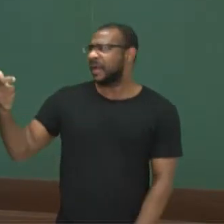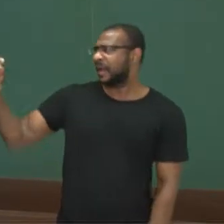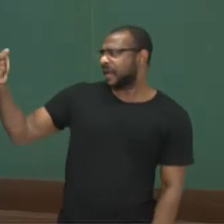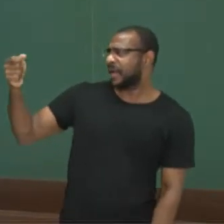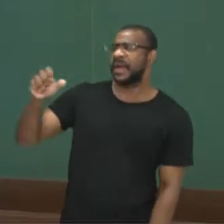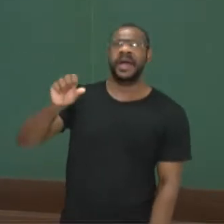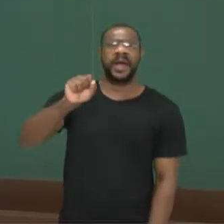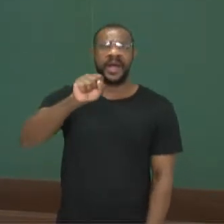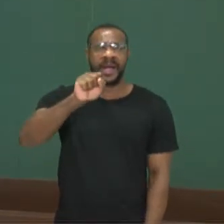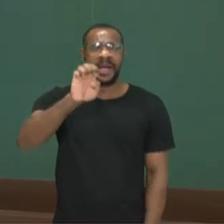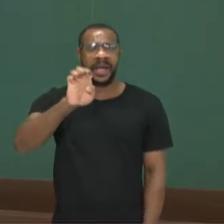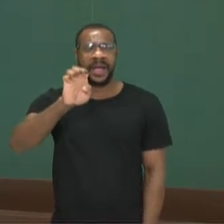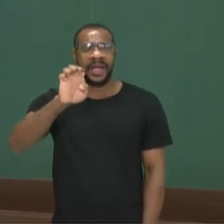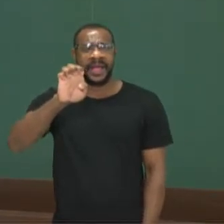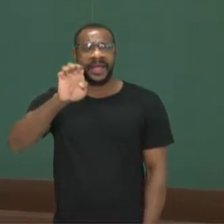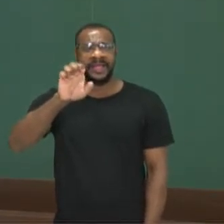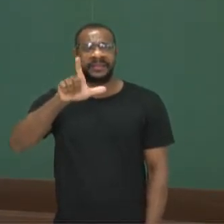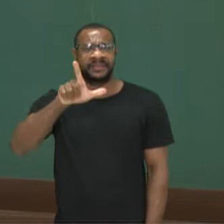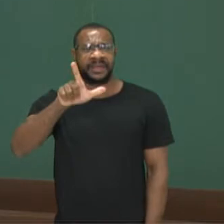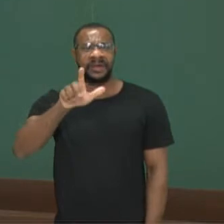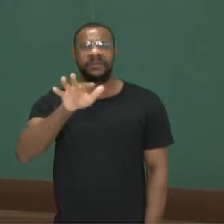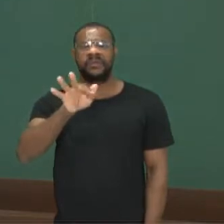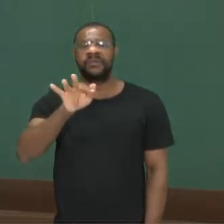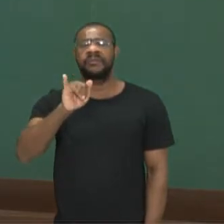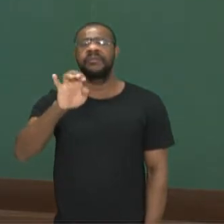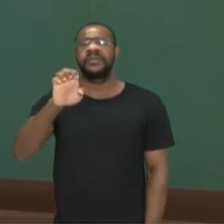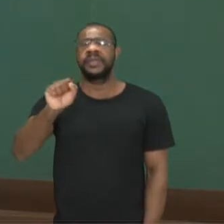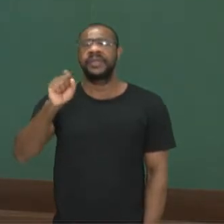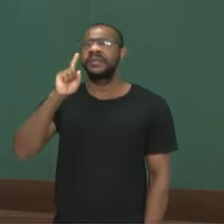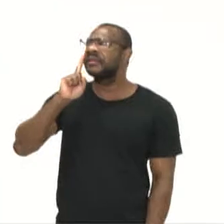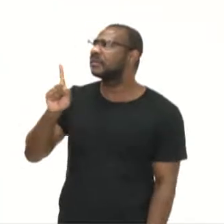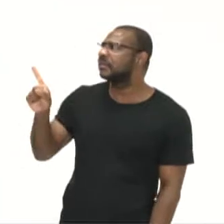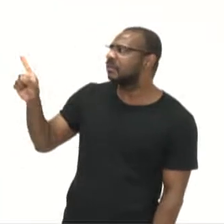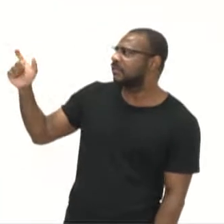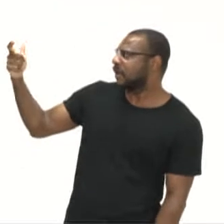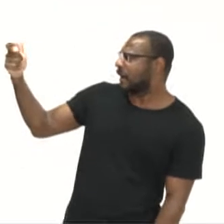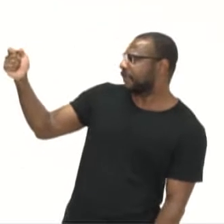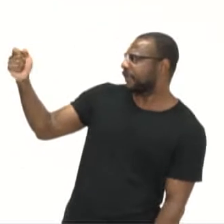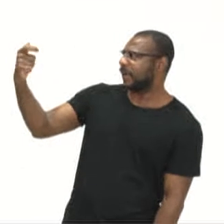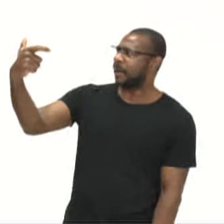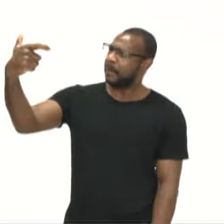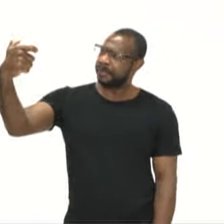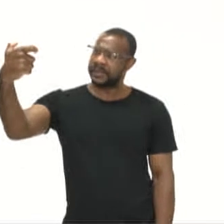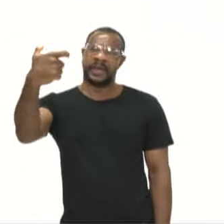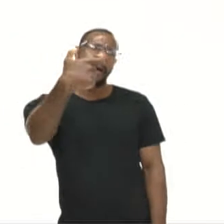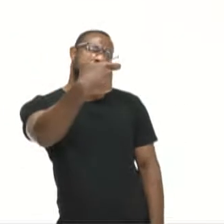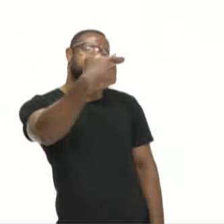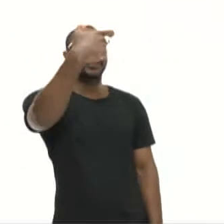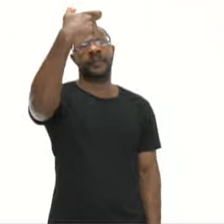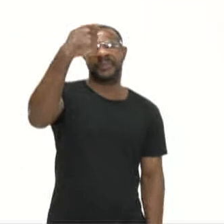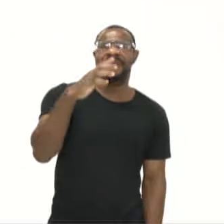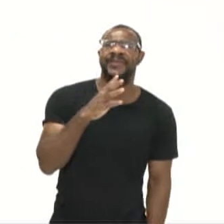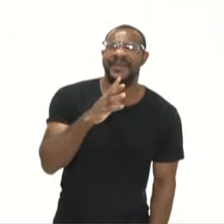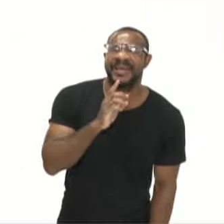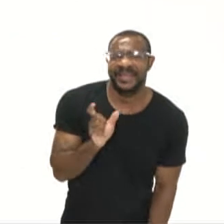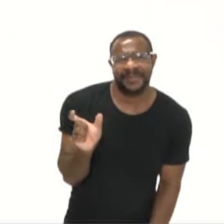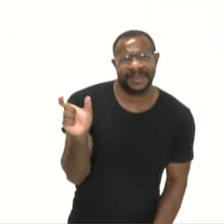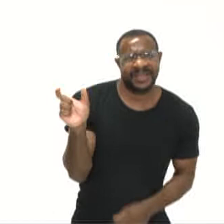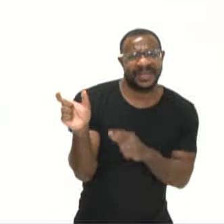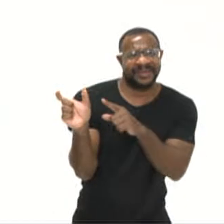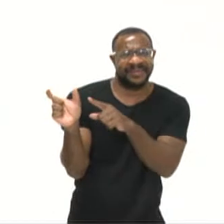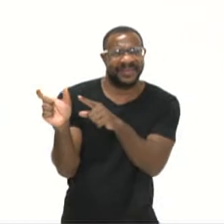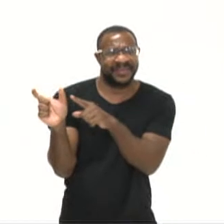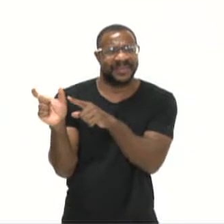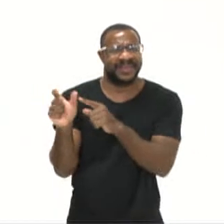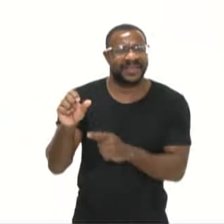ou já ouviu falar em selfies. Inclusive aí do seu lado, uma das selfies mais famosas aí na década de